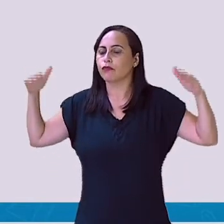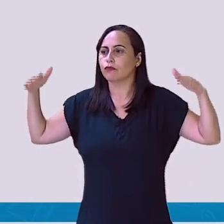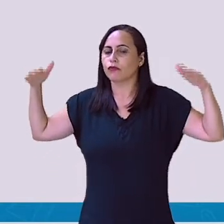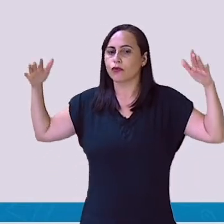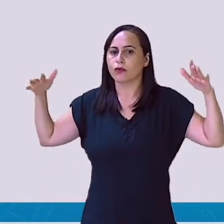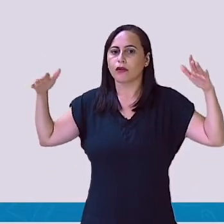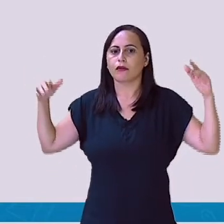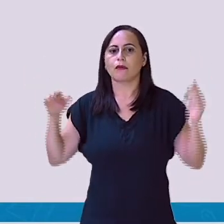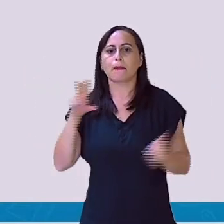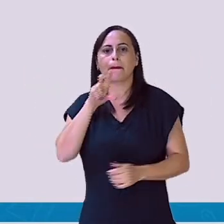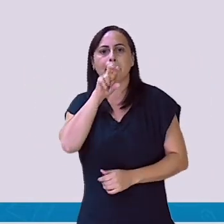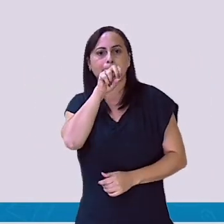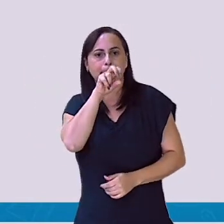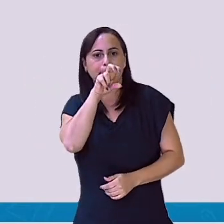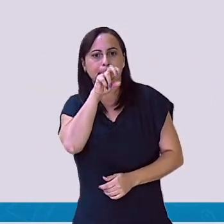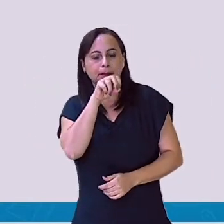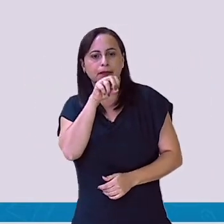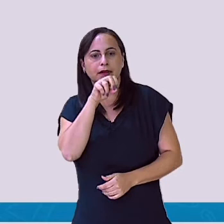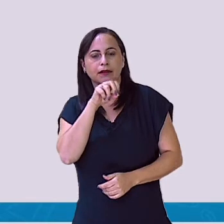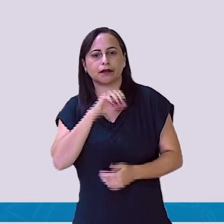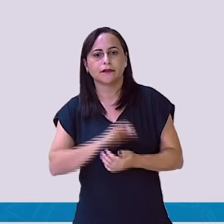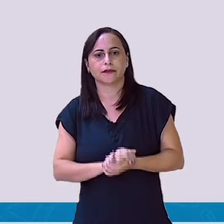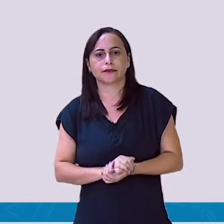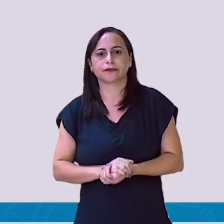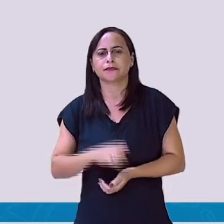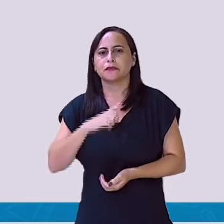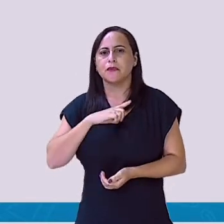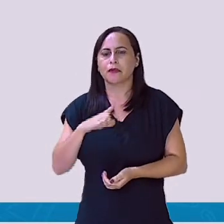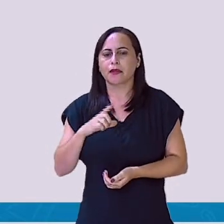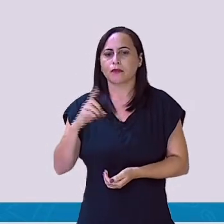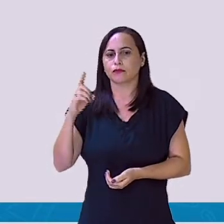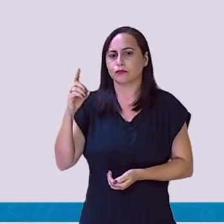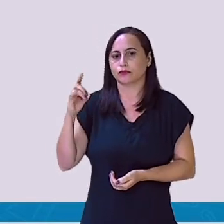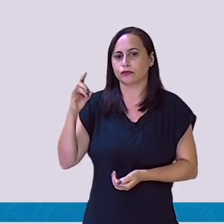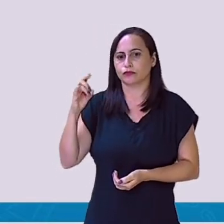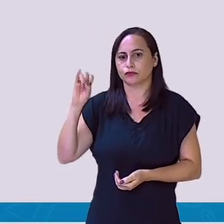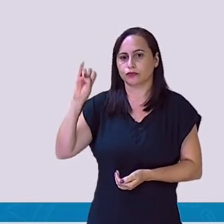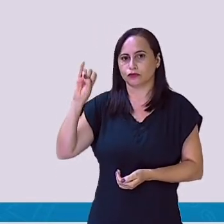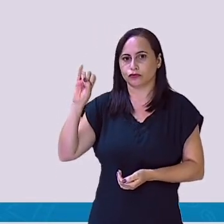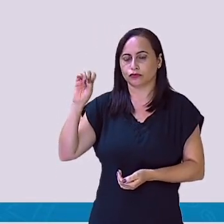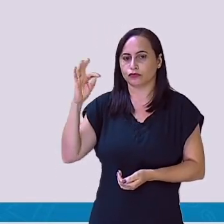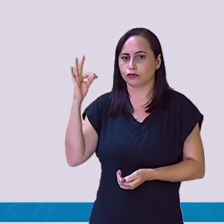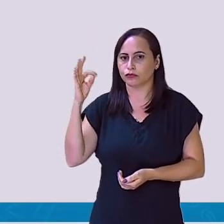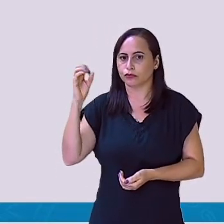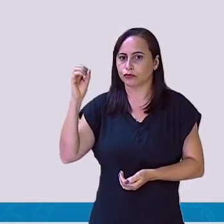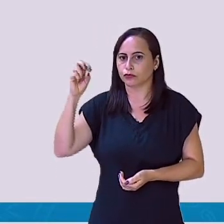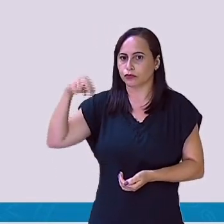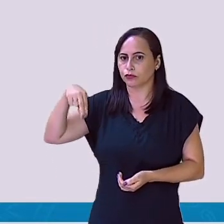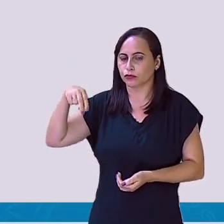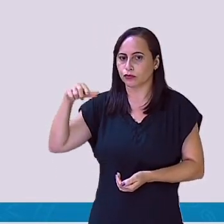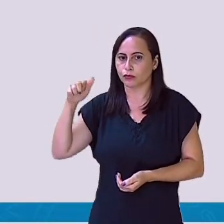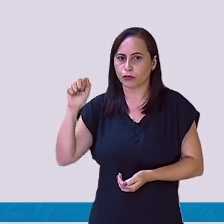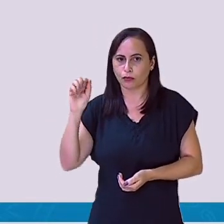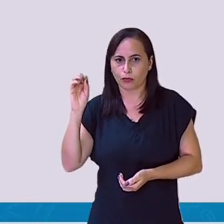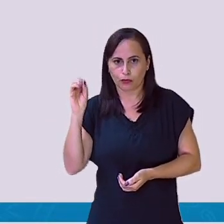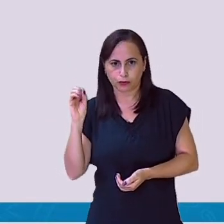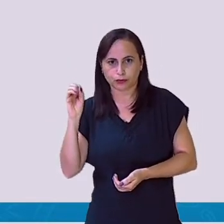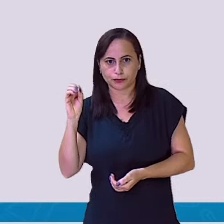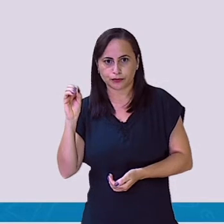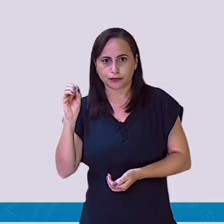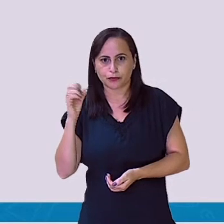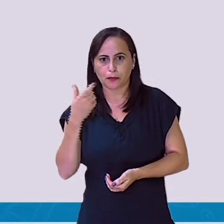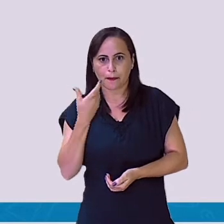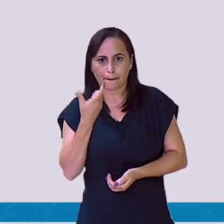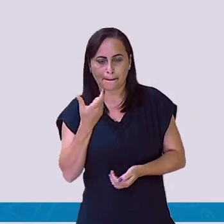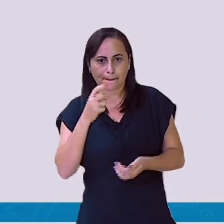vocálico e papagaio. Nós temos ditongo na palavra leitura, hiato na palavra